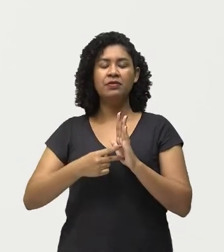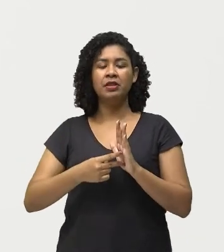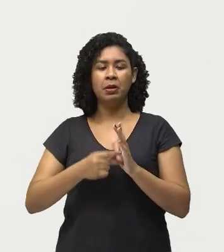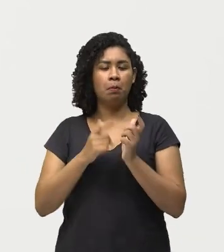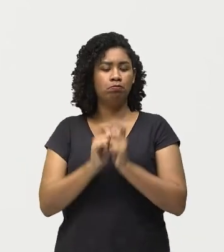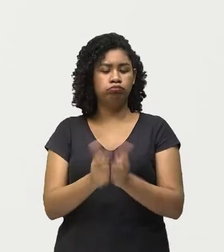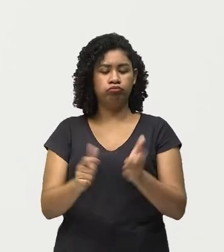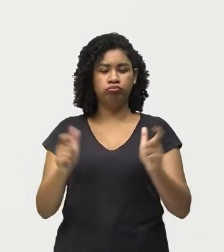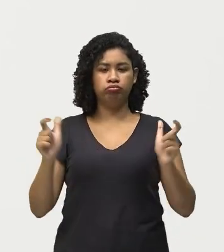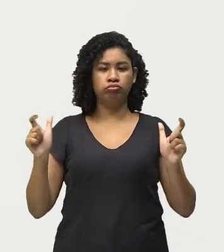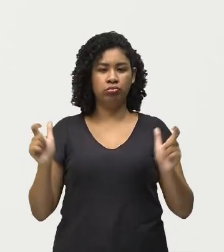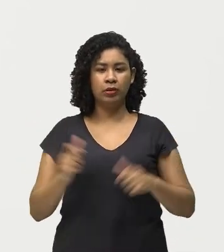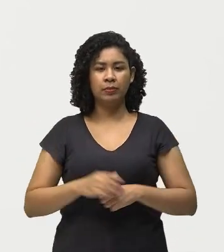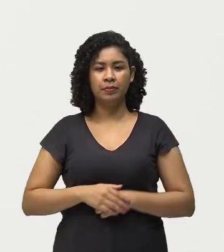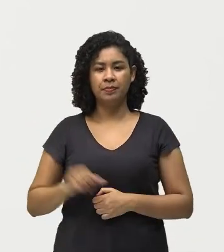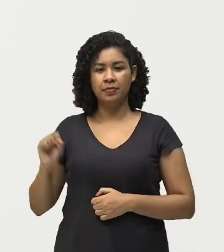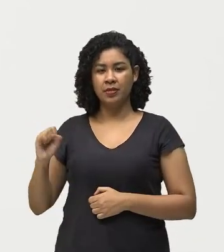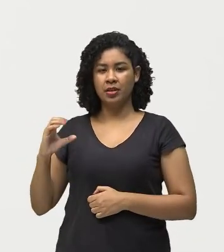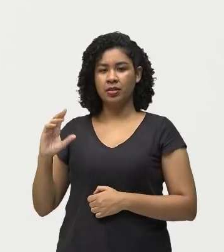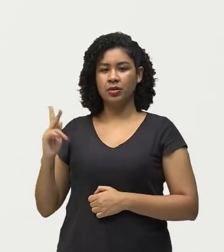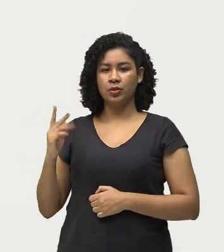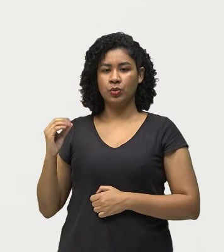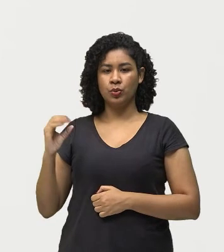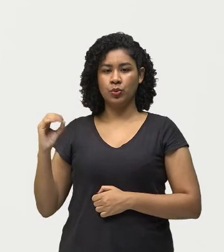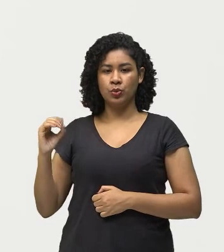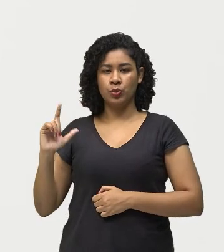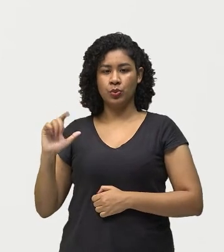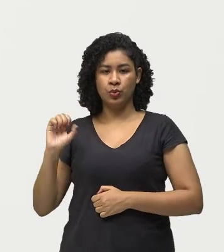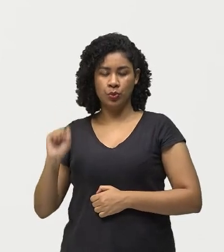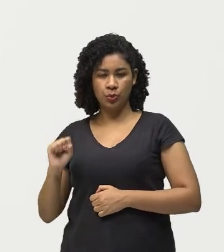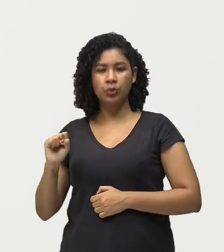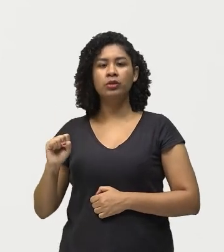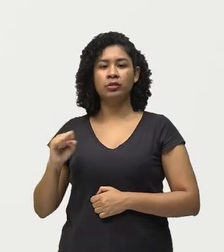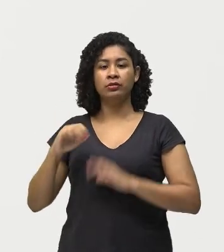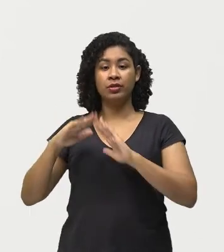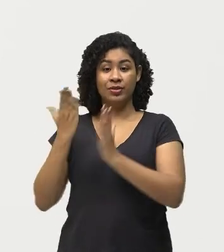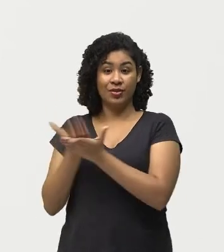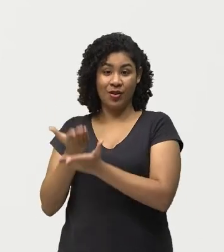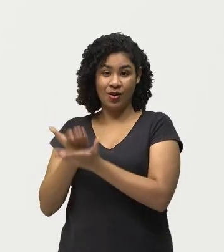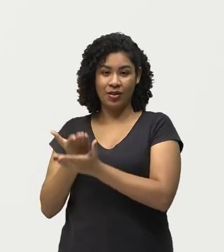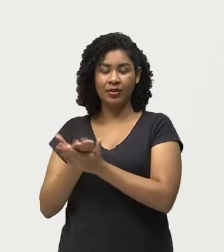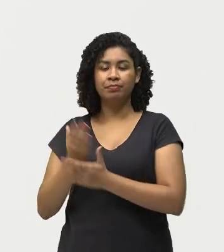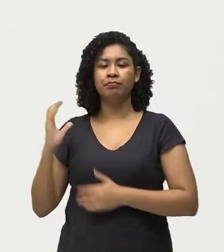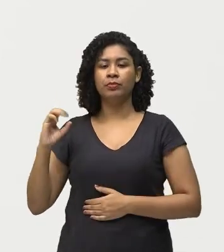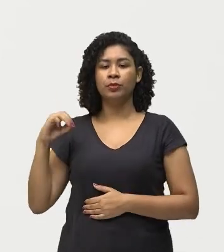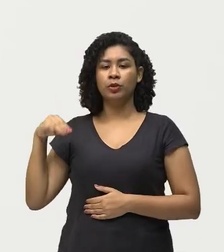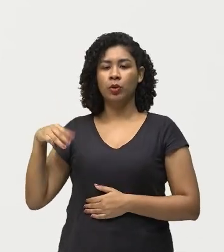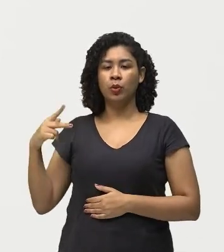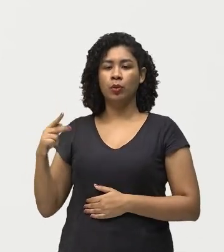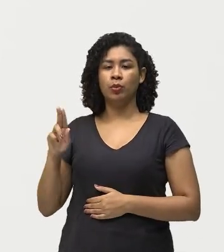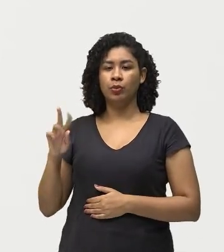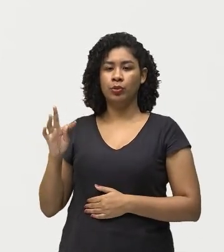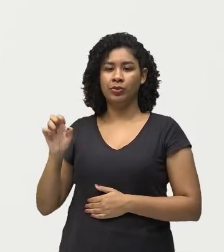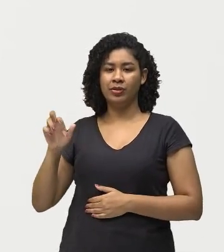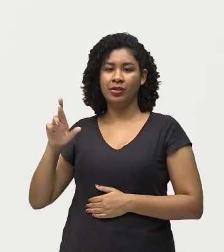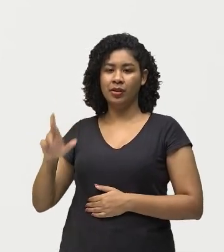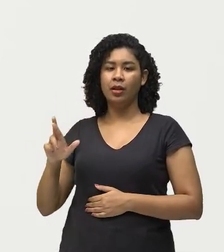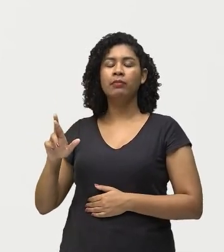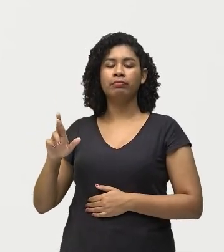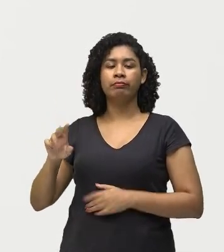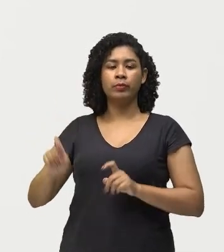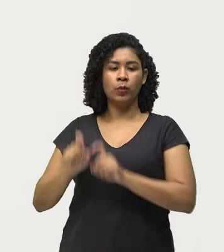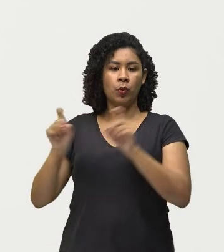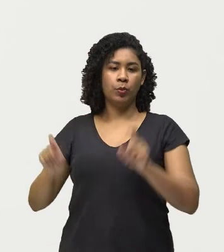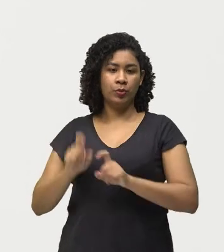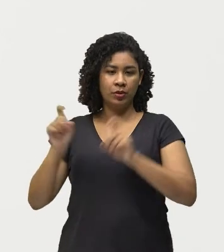olha a palavra schools, que é escola, oferecem computer science, novamente, né, nossa palavra que está